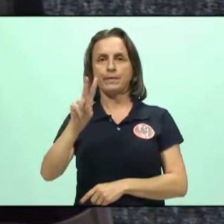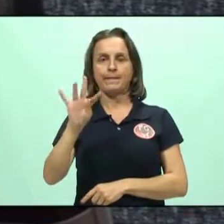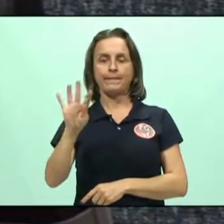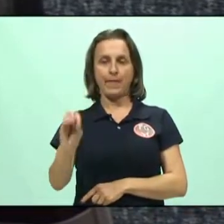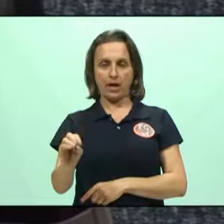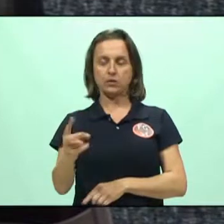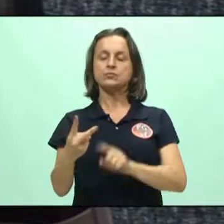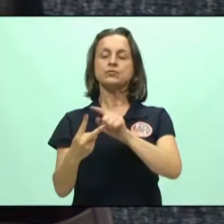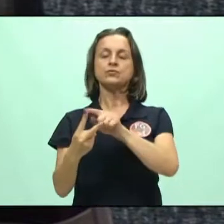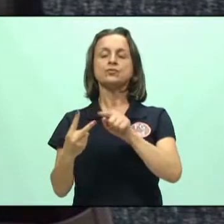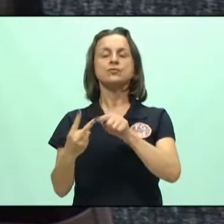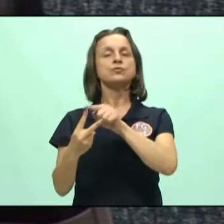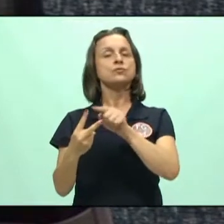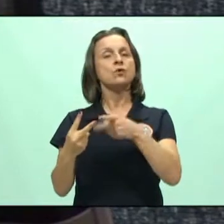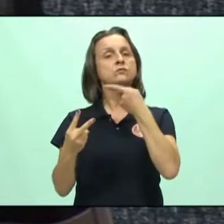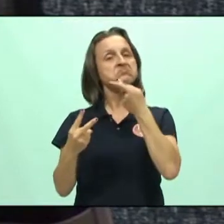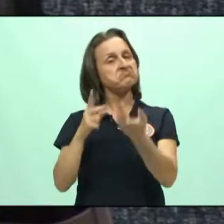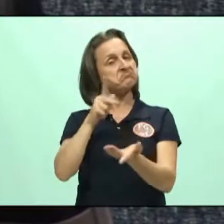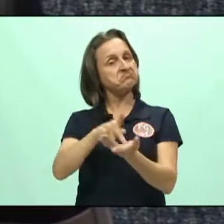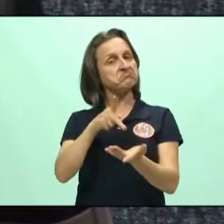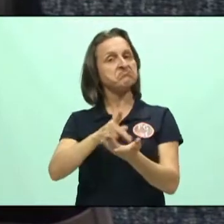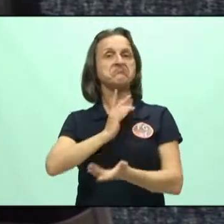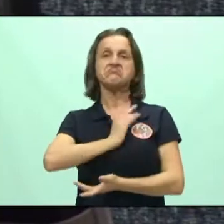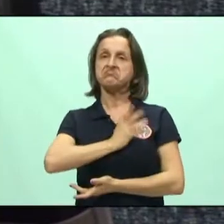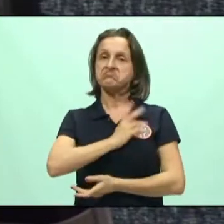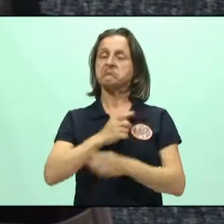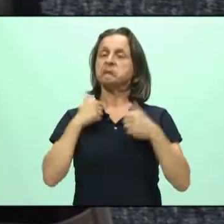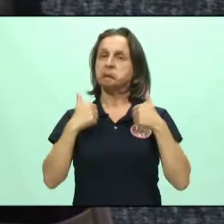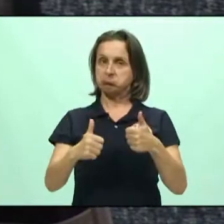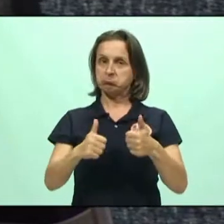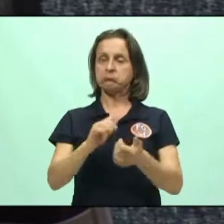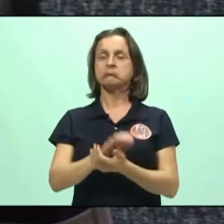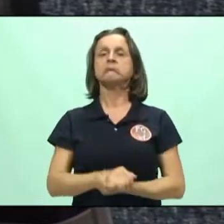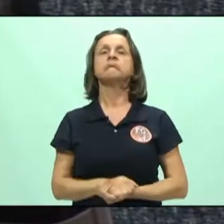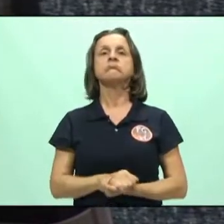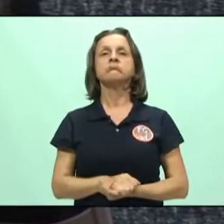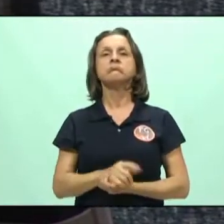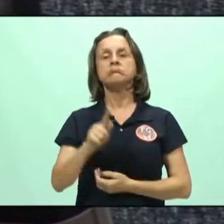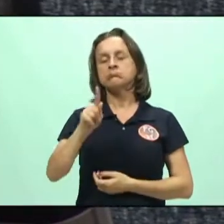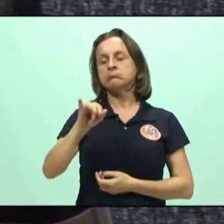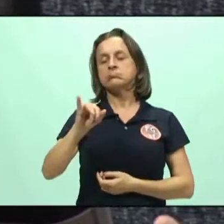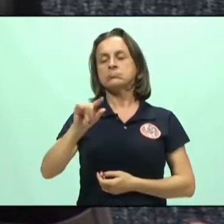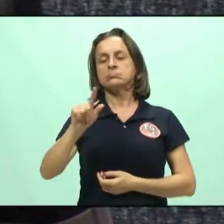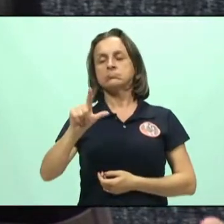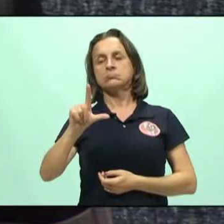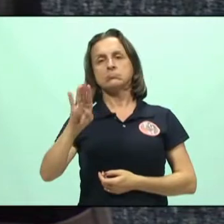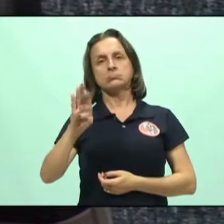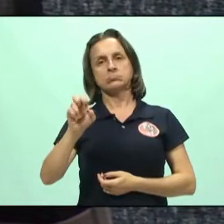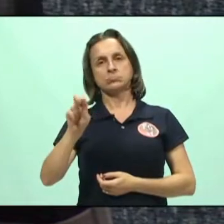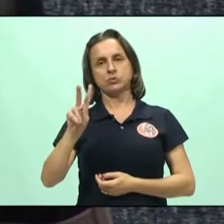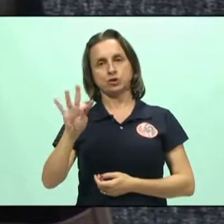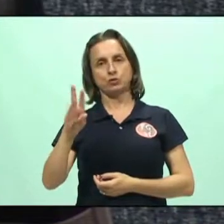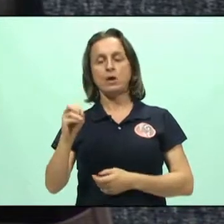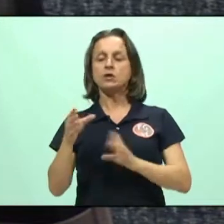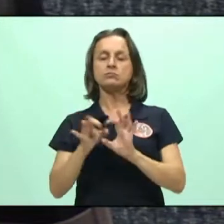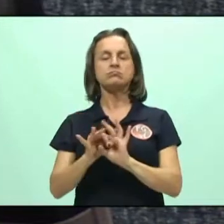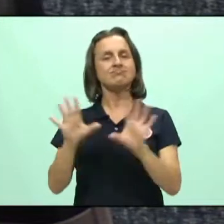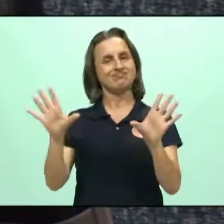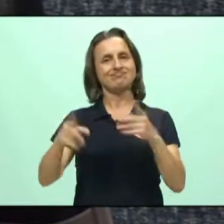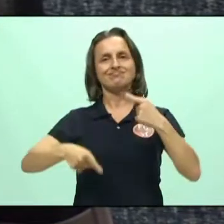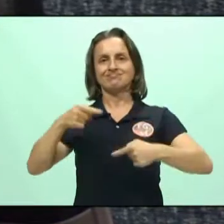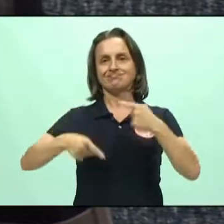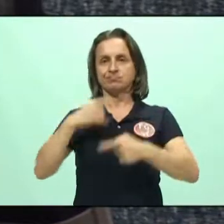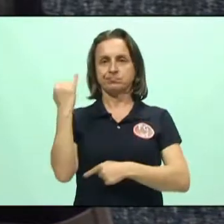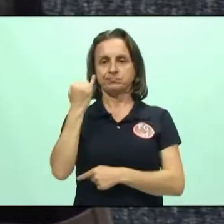eu falo com toda sinceridade o Gilberto por oportunizar o debate tão importante